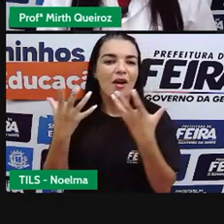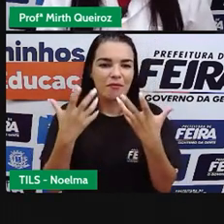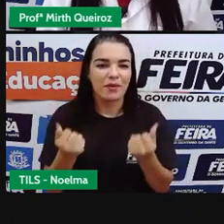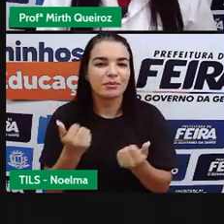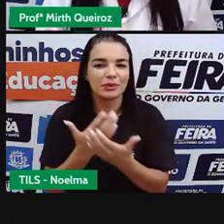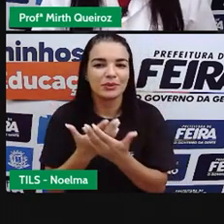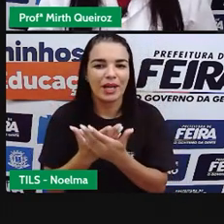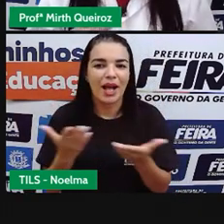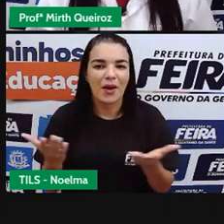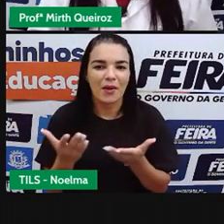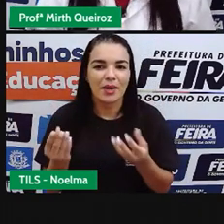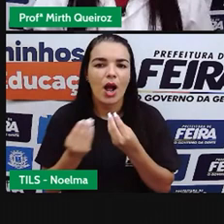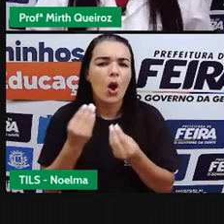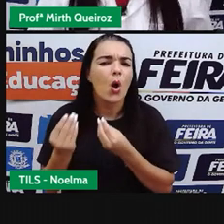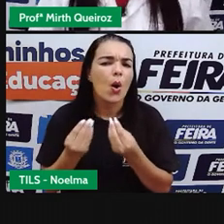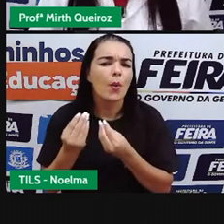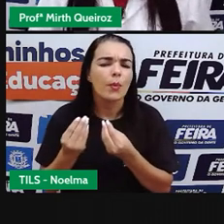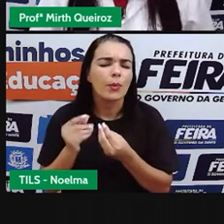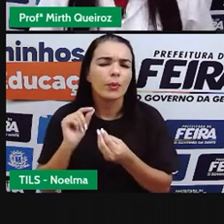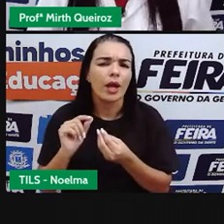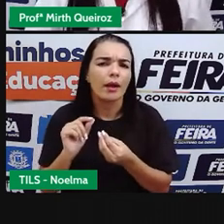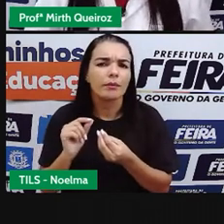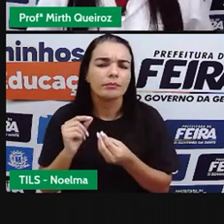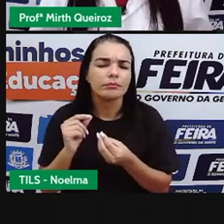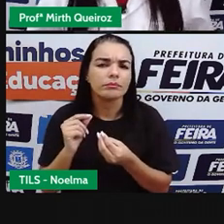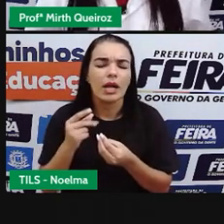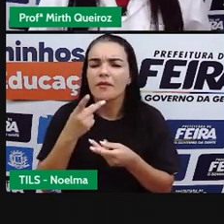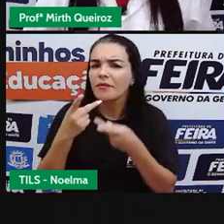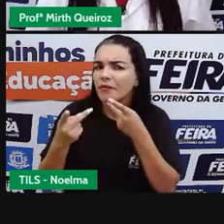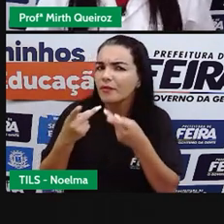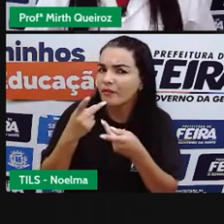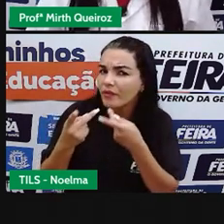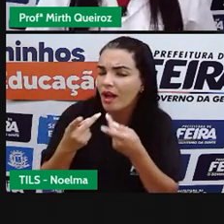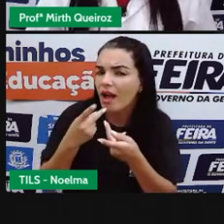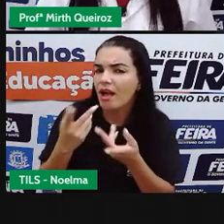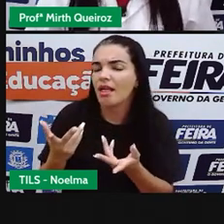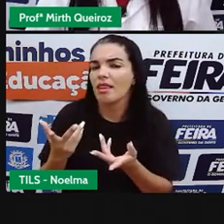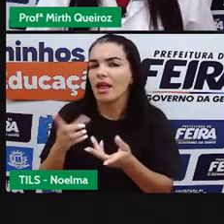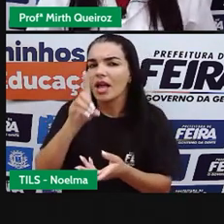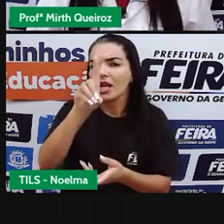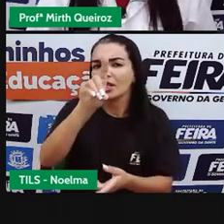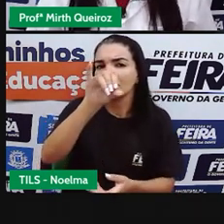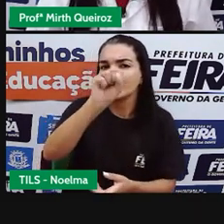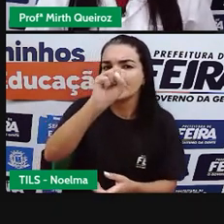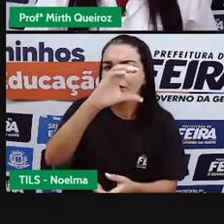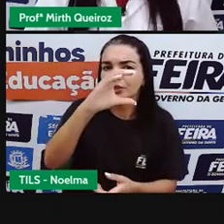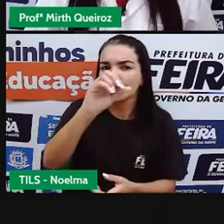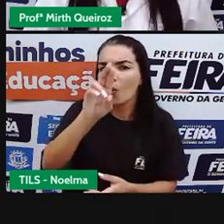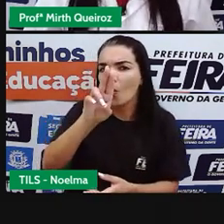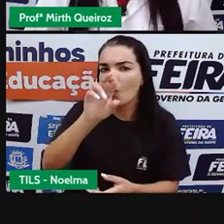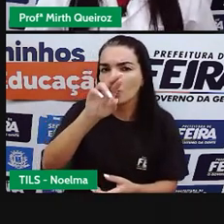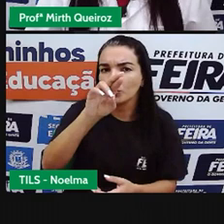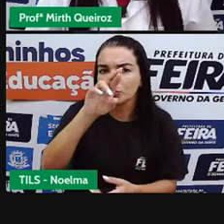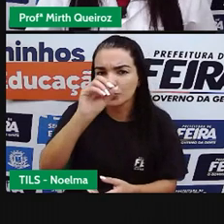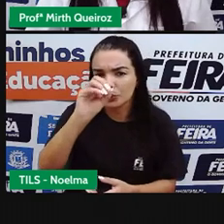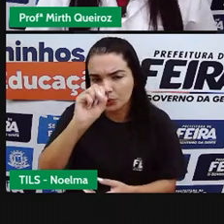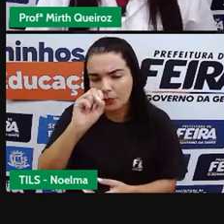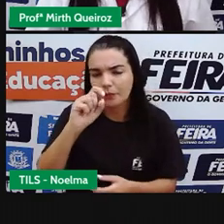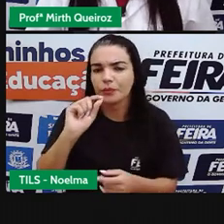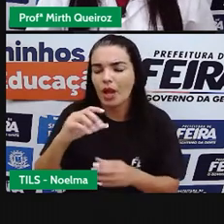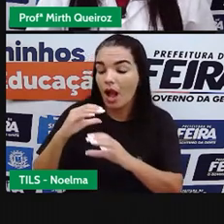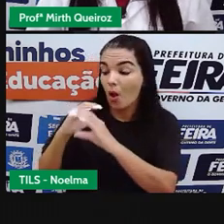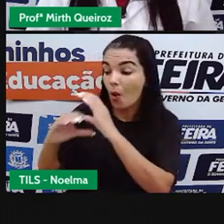estudá-lo. Primeiro, o que é um discurso? Discursos são falas inseridas no texto. É